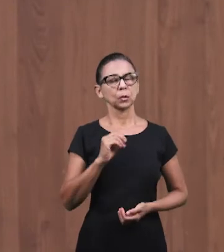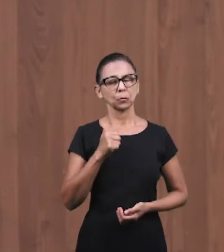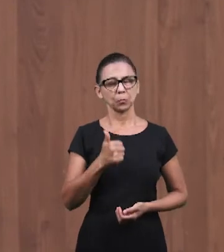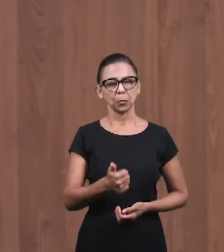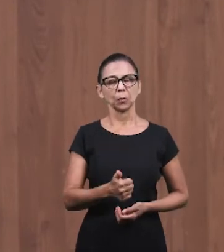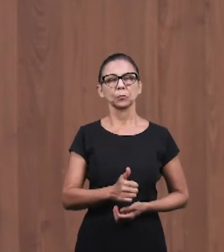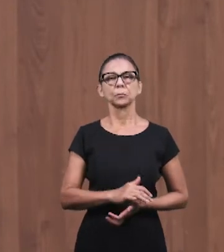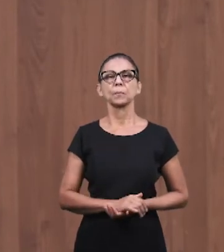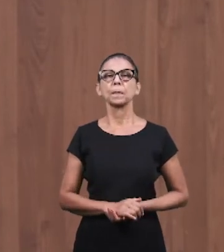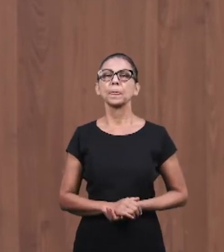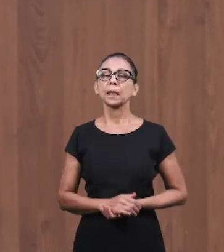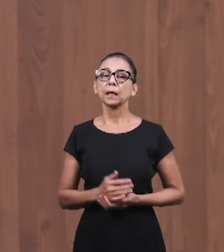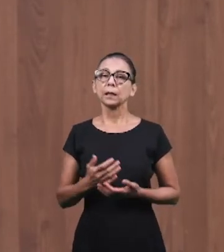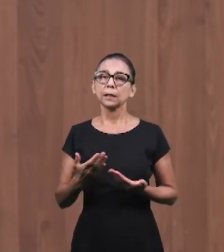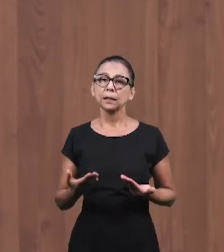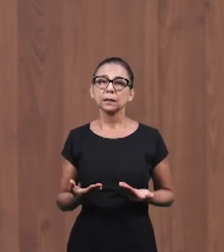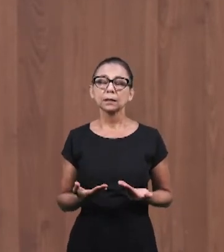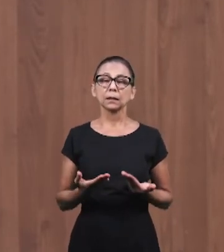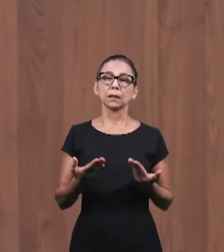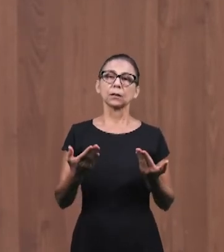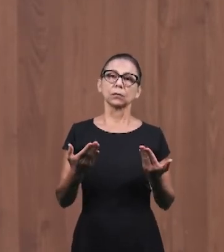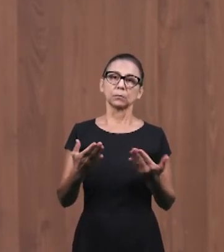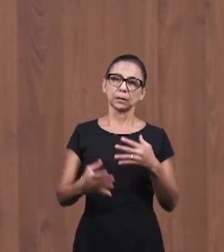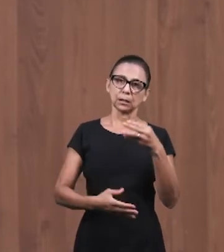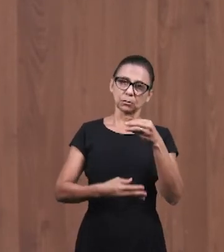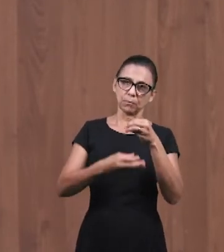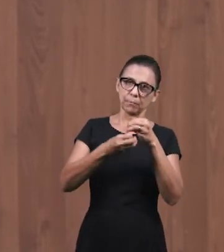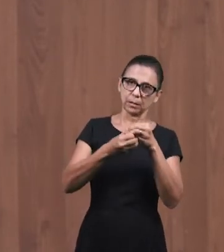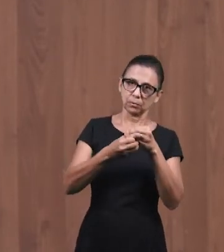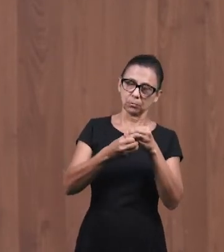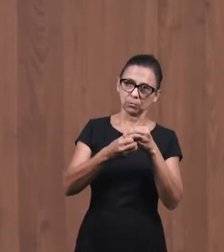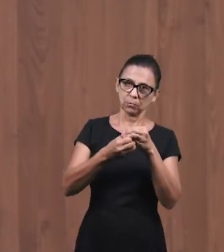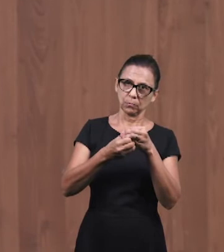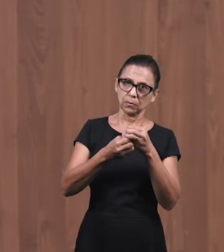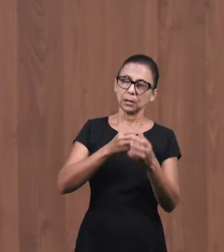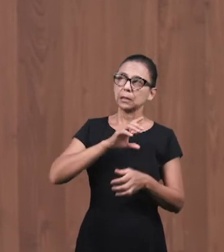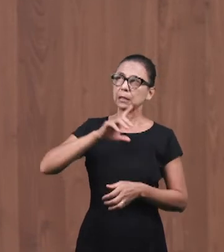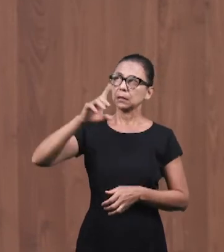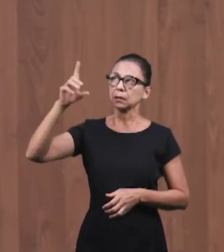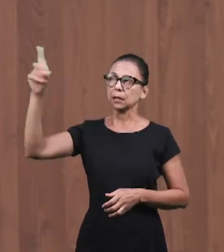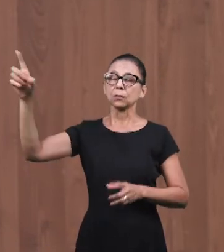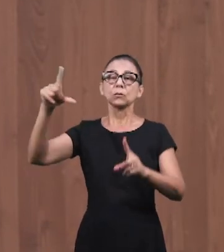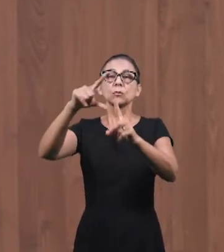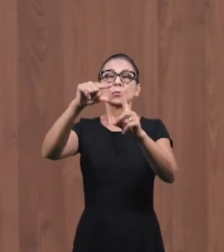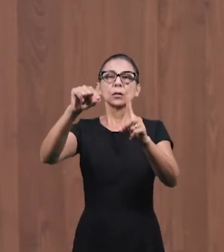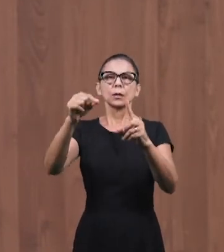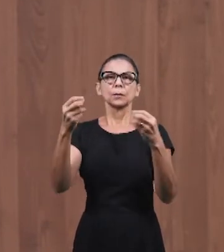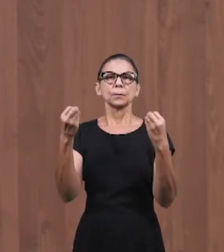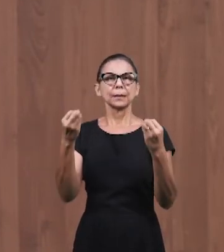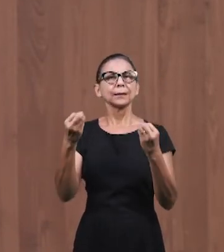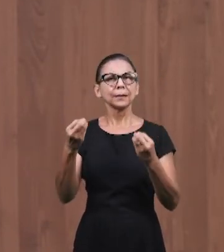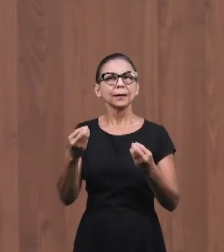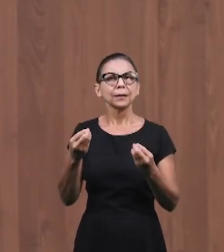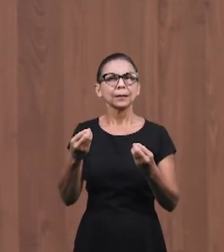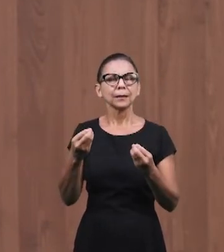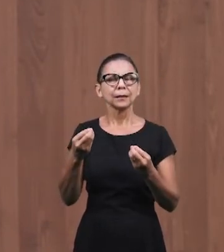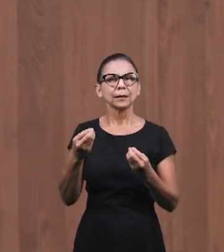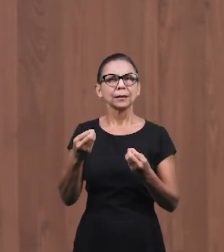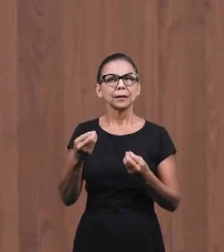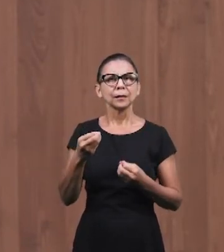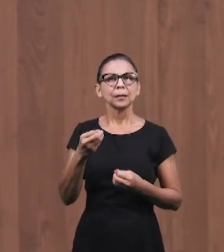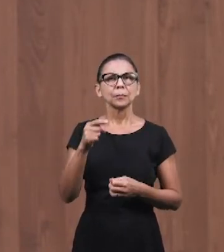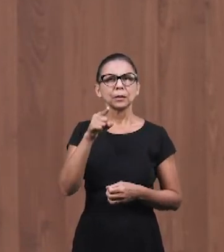que Deus nos elegeu para a vida eterna. Foi a confirmação dada pela irmã Ivânia, e que